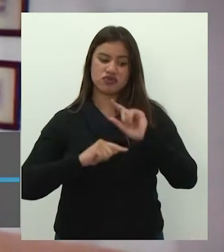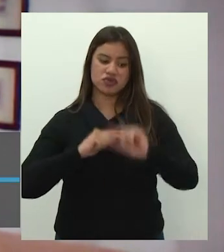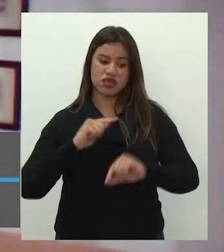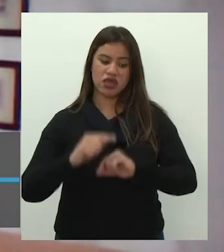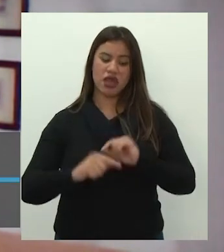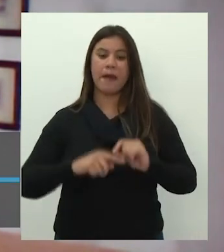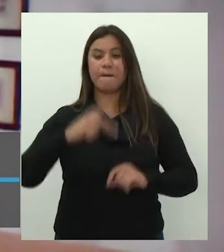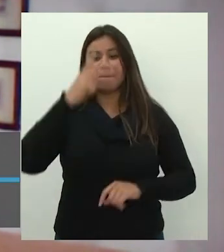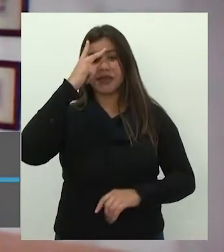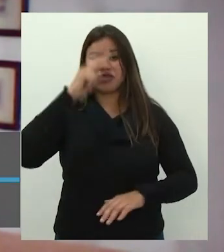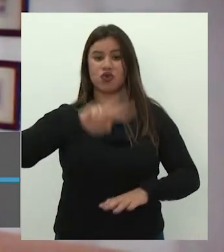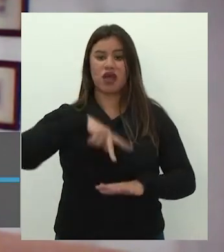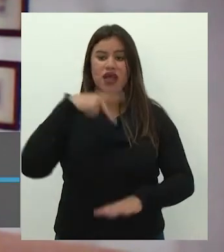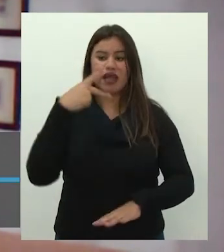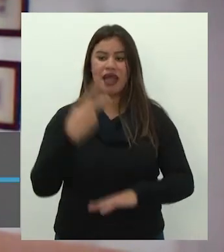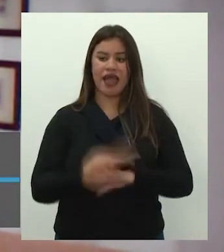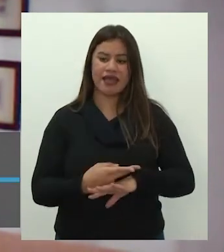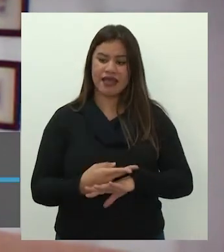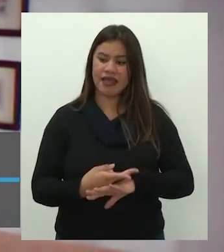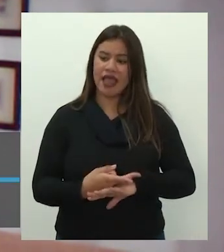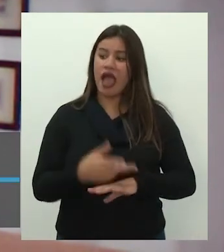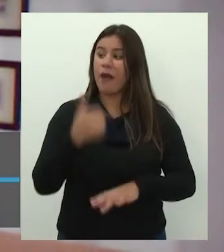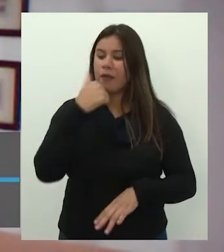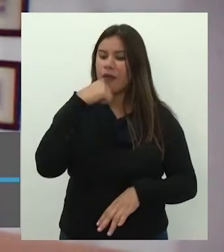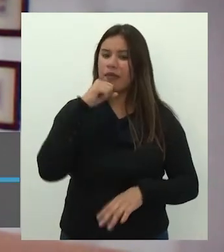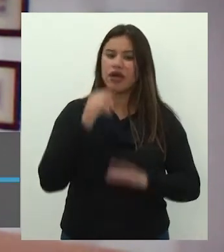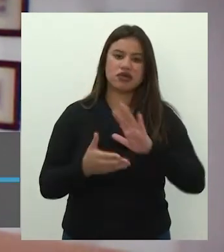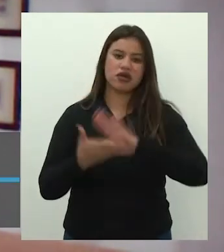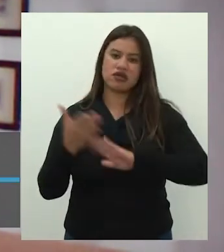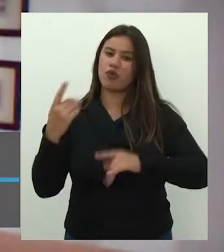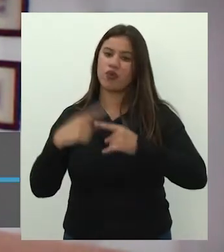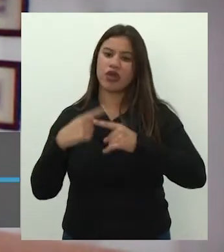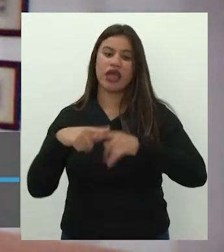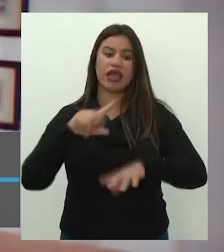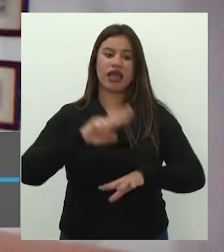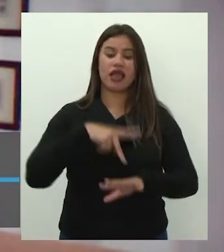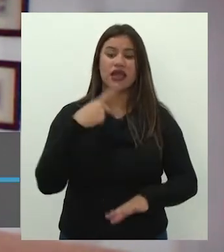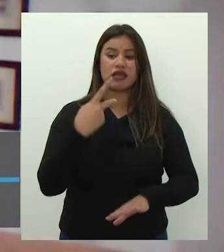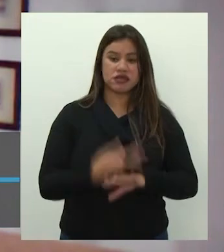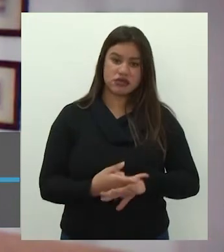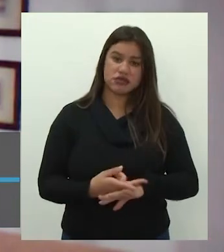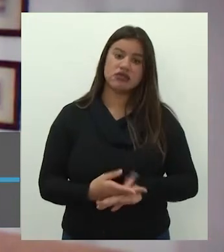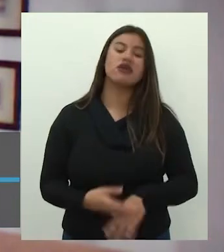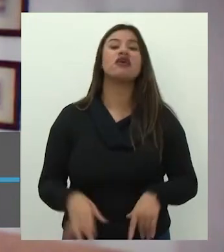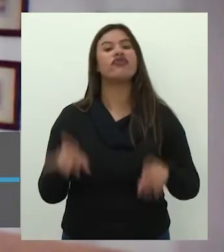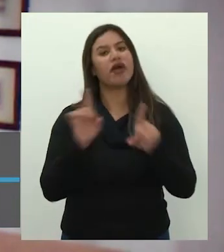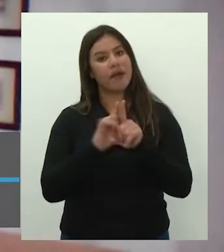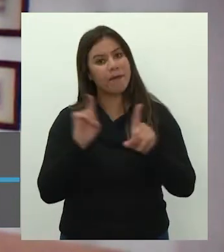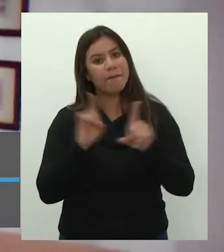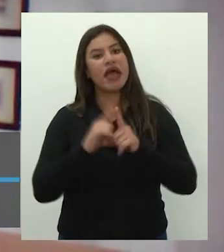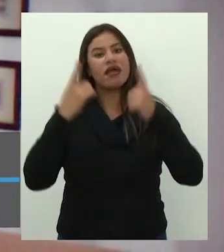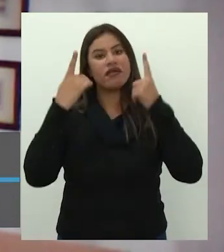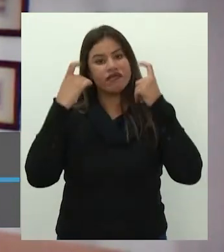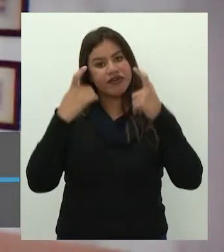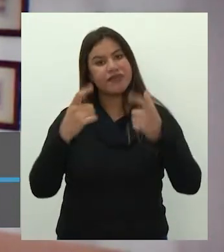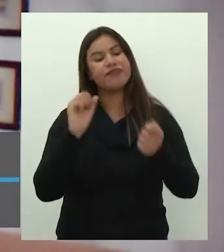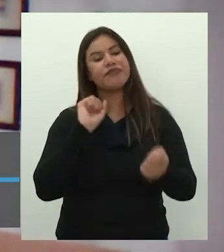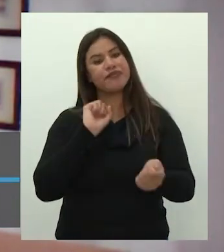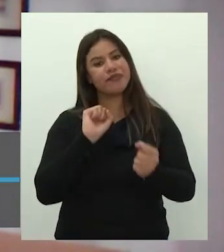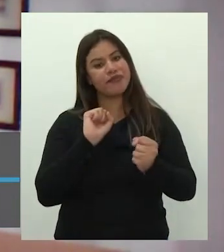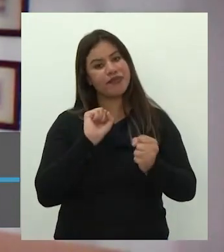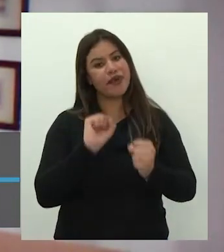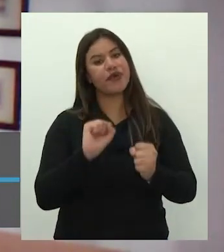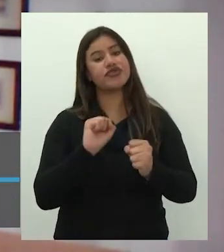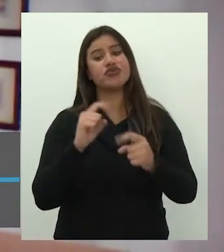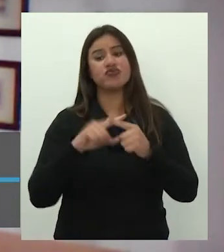a pessoa caiu, não deixo mais a mamãe sair porque ela caiu. Isso é uma forma de violência também. Super